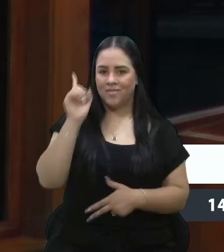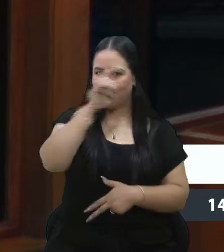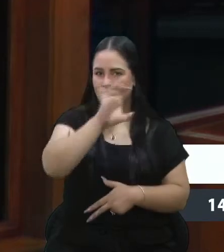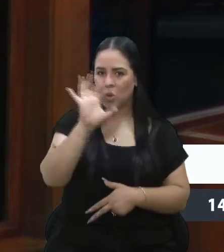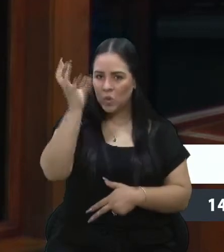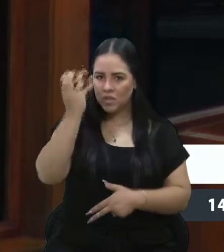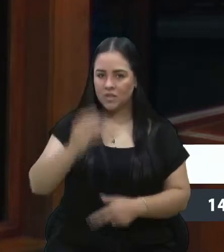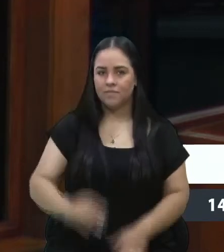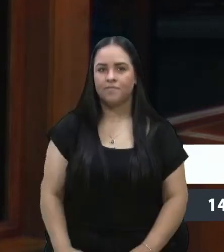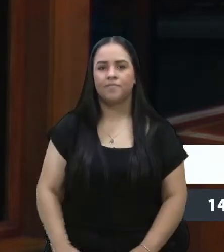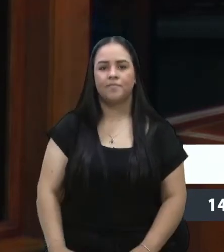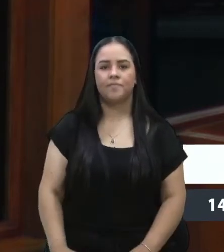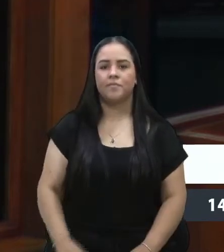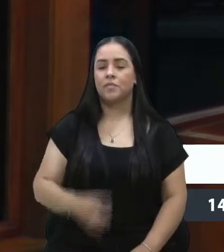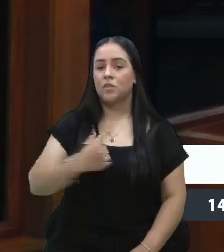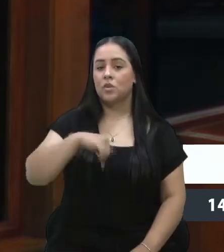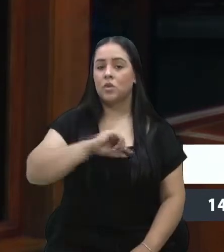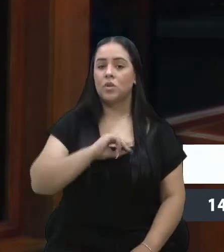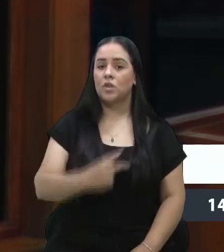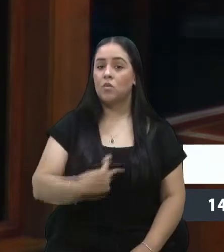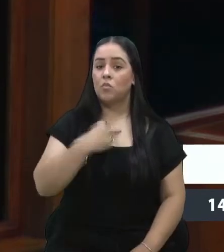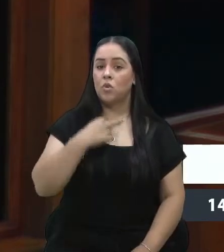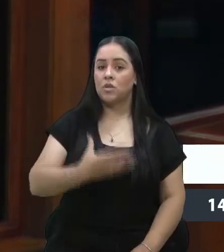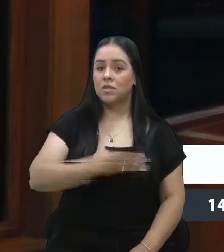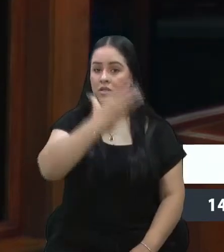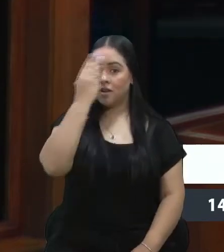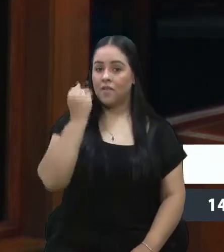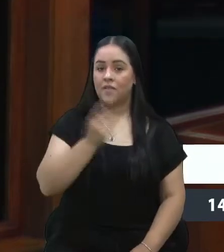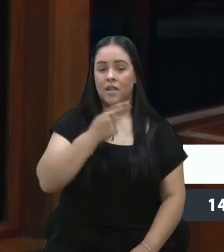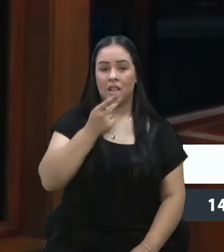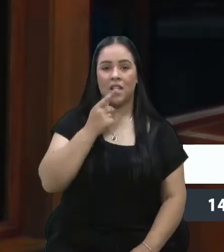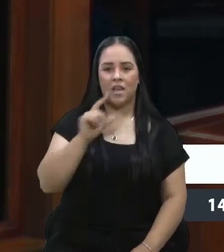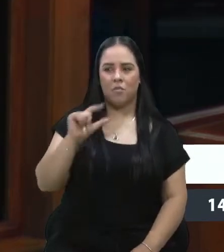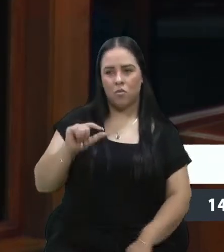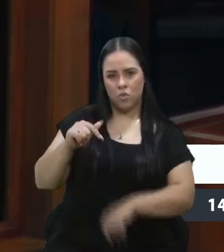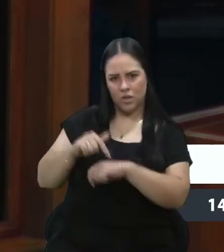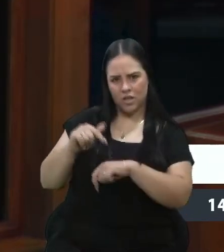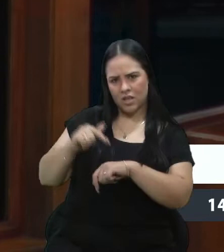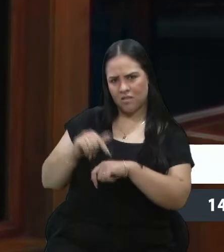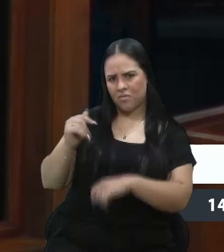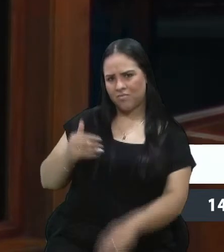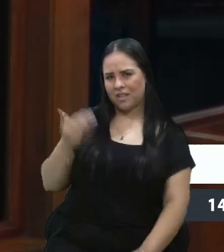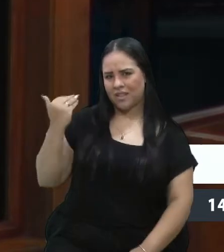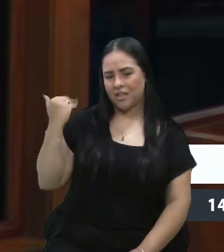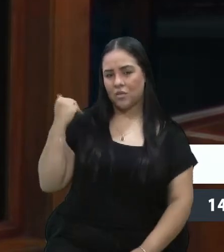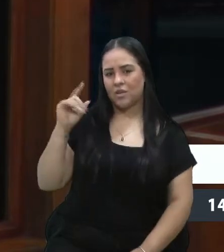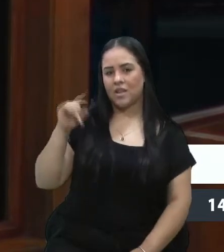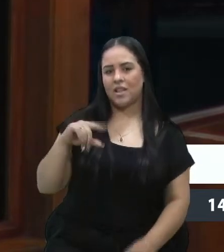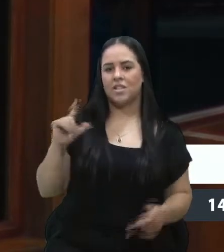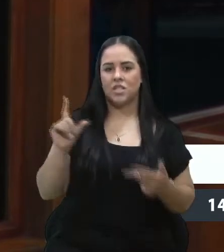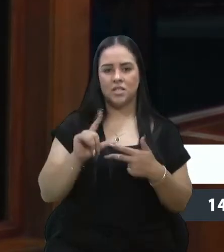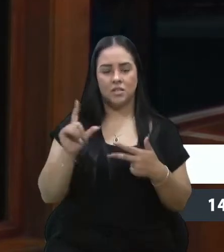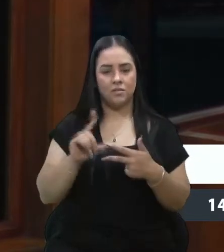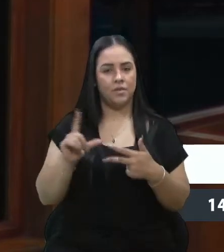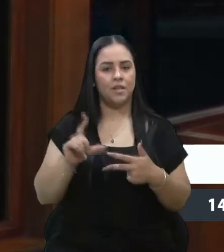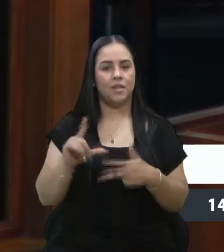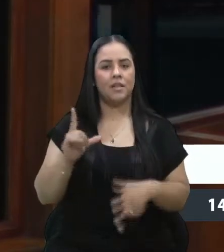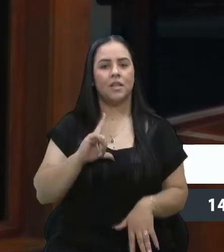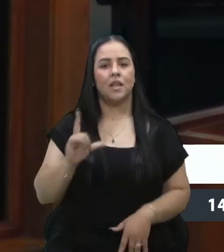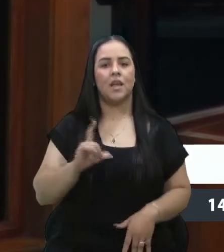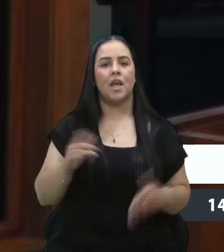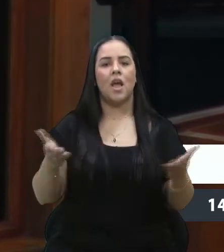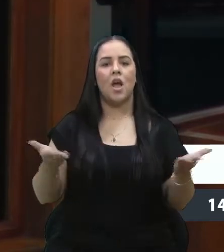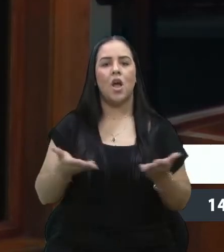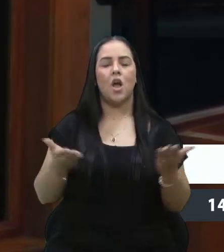gente não poderia deixar de falar, e é algo mais recente, de uma legislação que foi sancionada agora, no ano